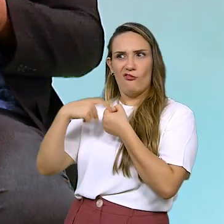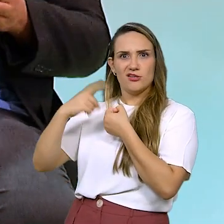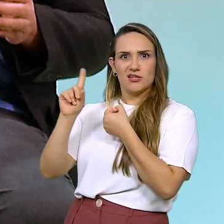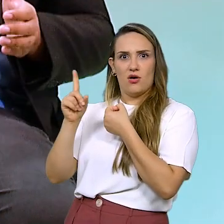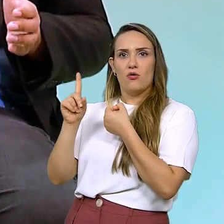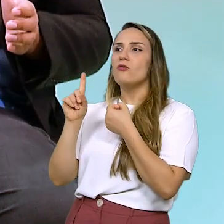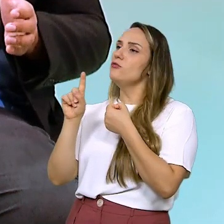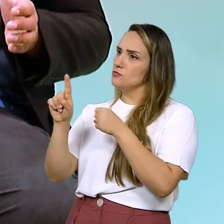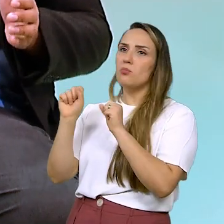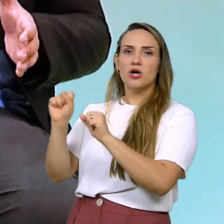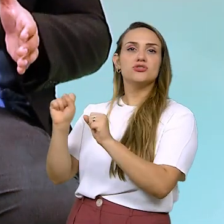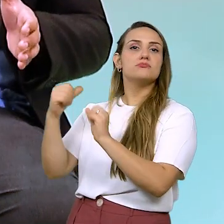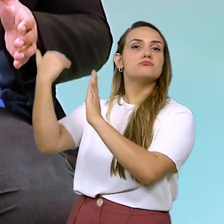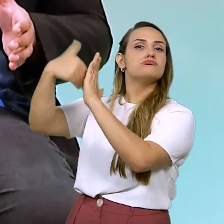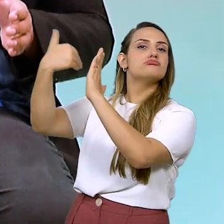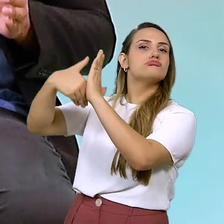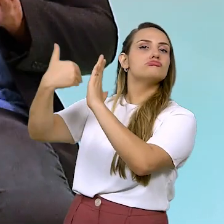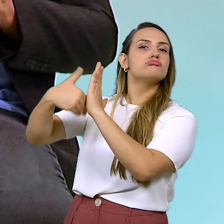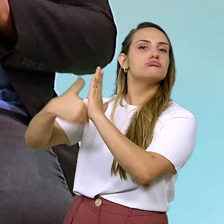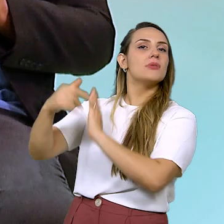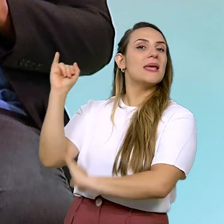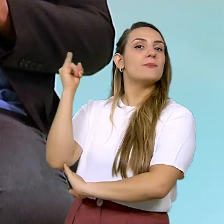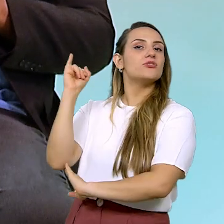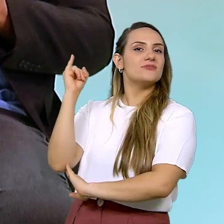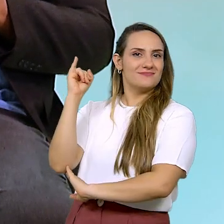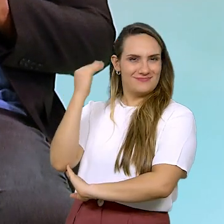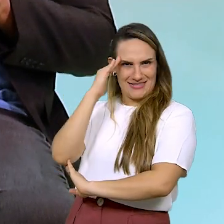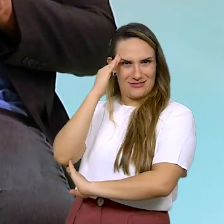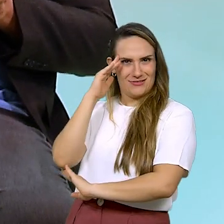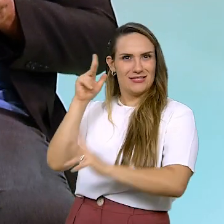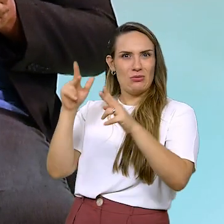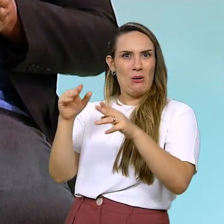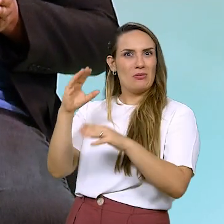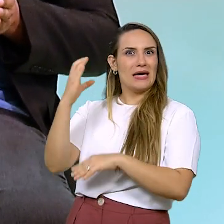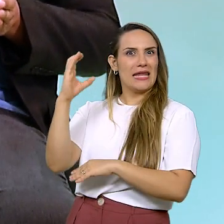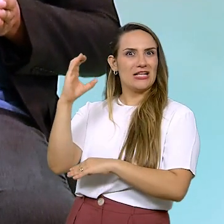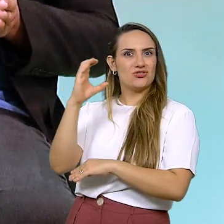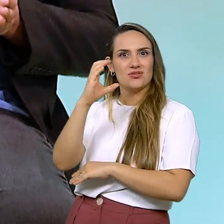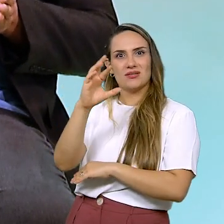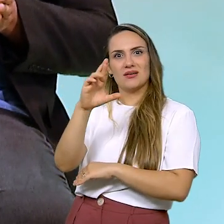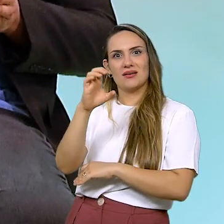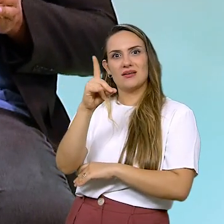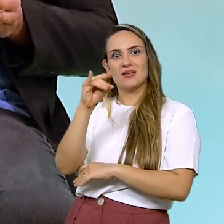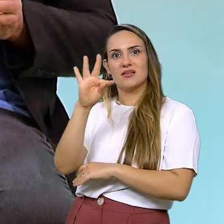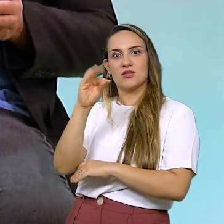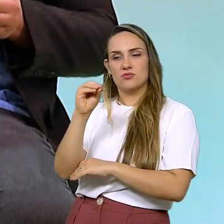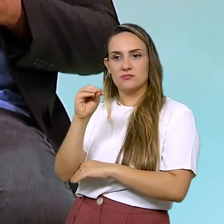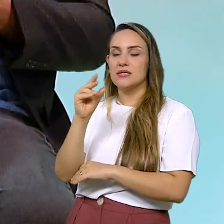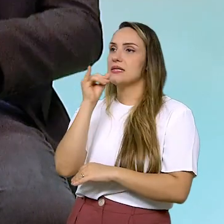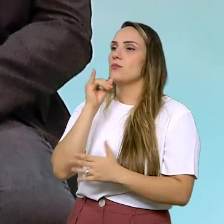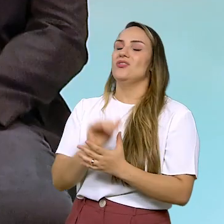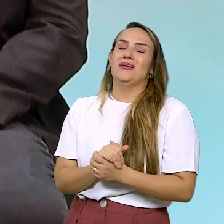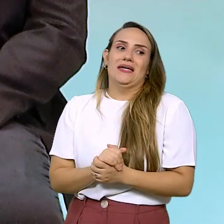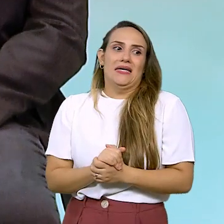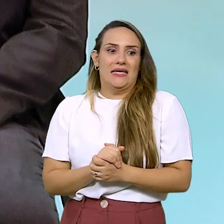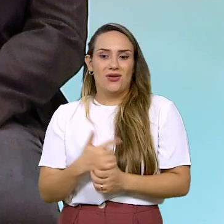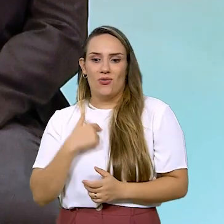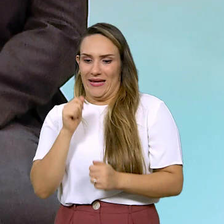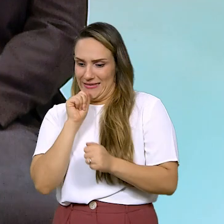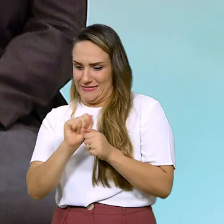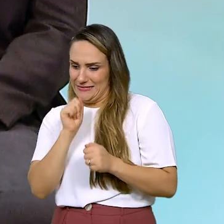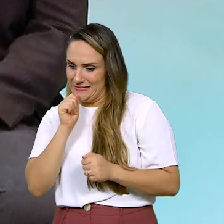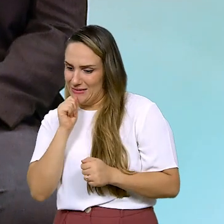dinheiro restituído no caixa da empresa, é como se você utilizasse isso para pagar aqueles tributos que ainda serão